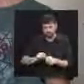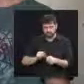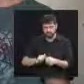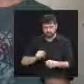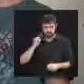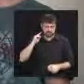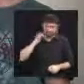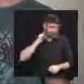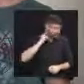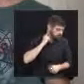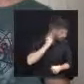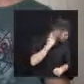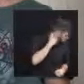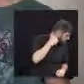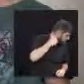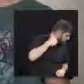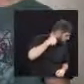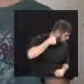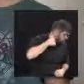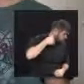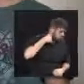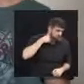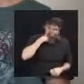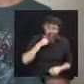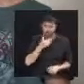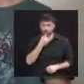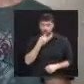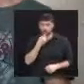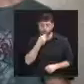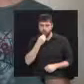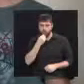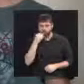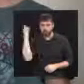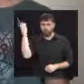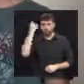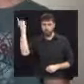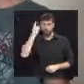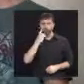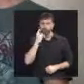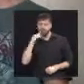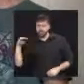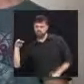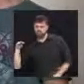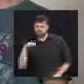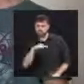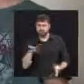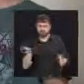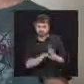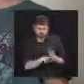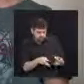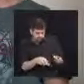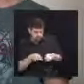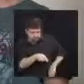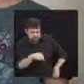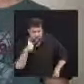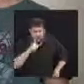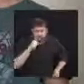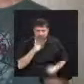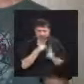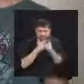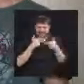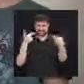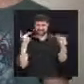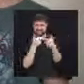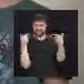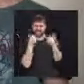o pontinho de Yamamoto aqui. Quando o cara do SAMU chegou, falou, cara, mas ela tá rindo? Como? Tá rindo